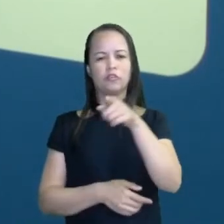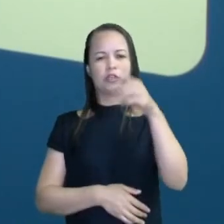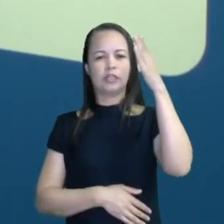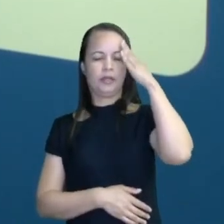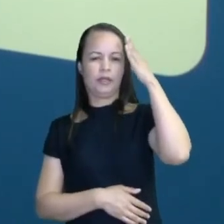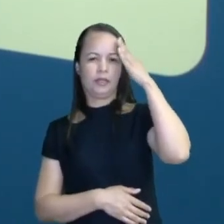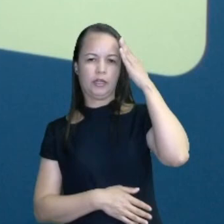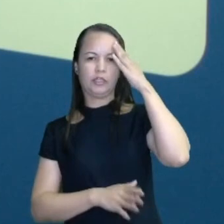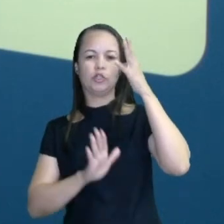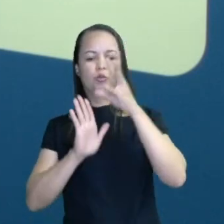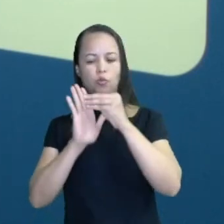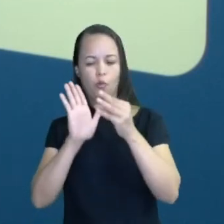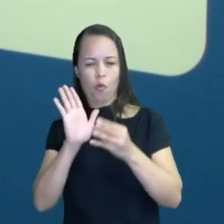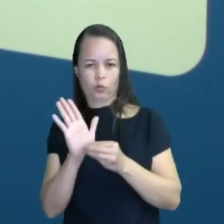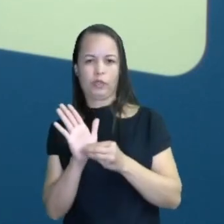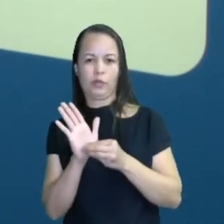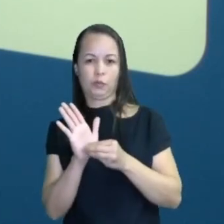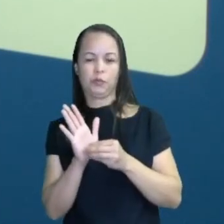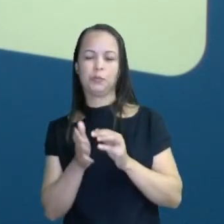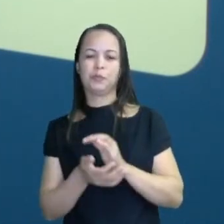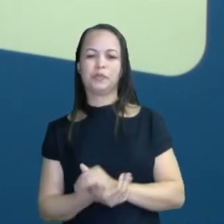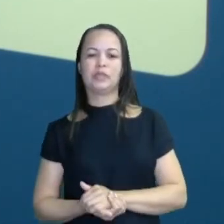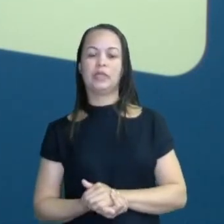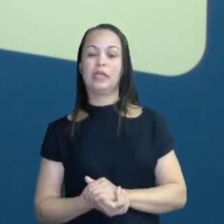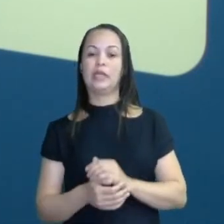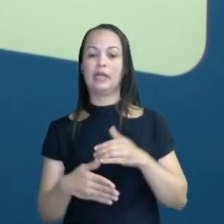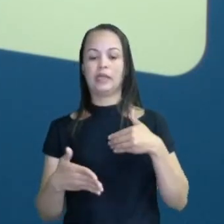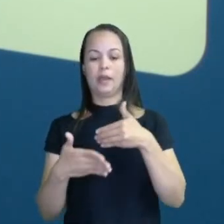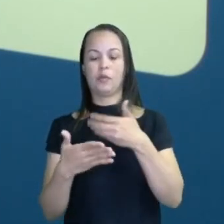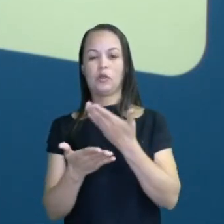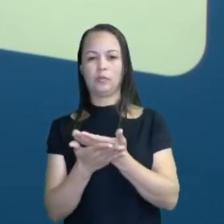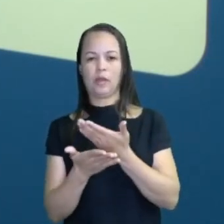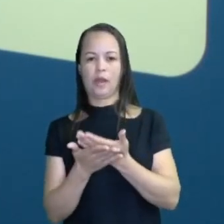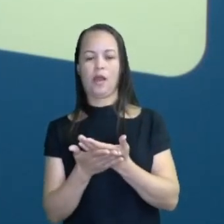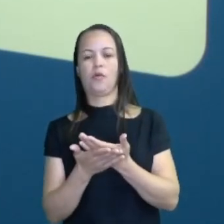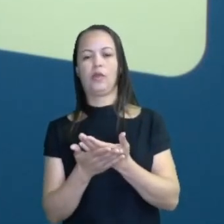o conteúdo, né? E até a próxima aula